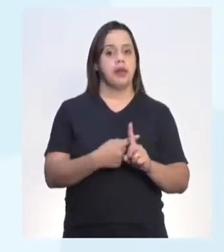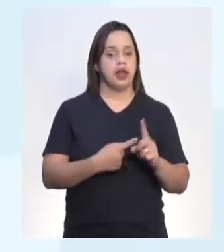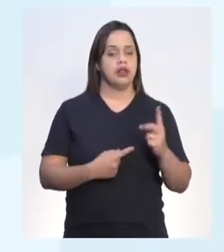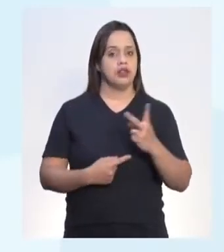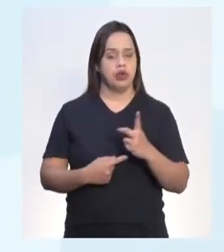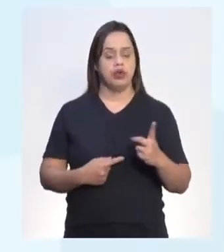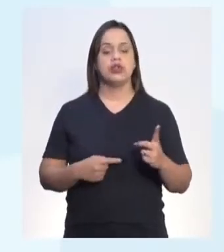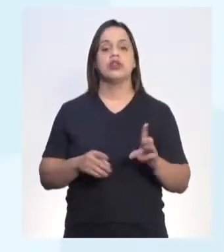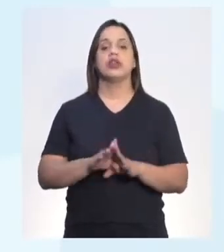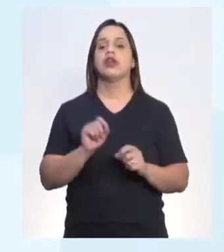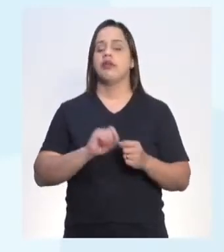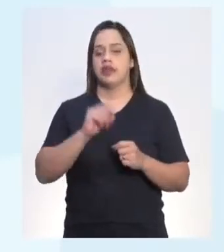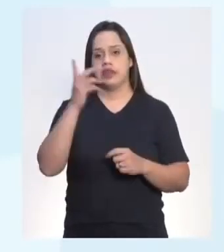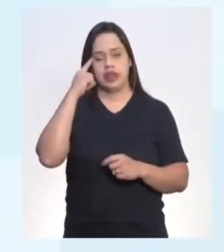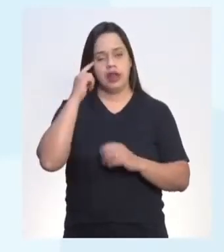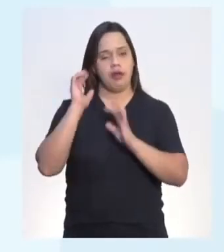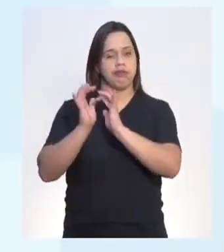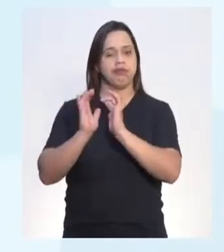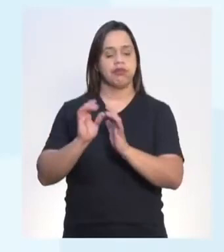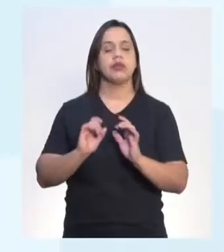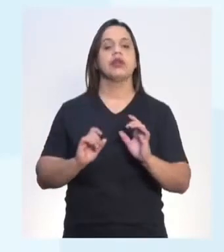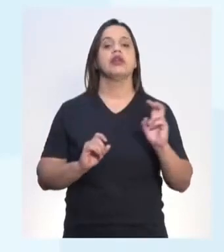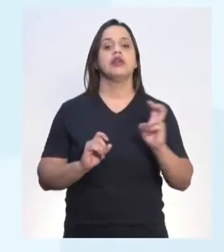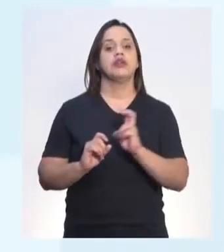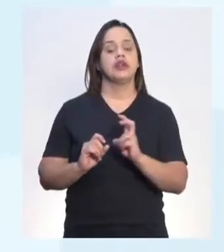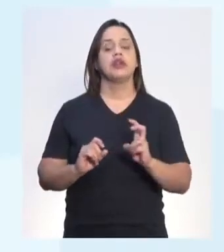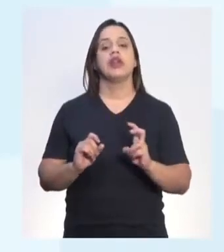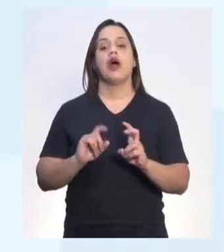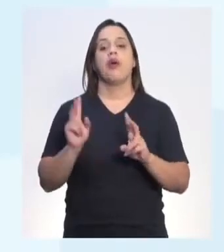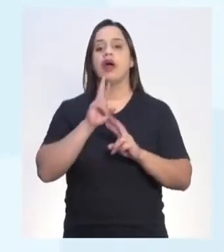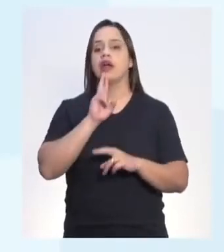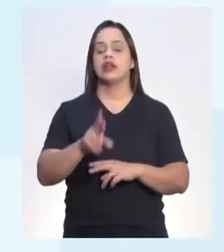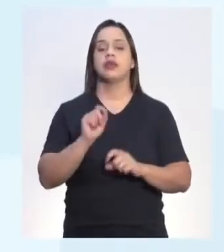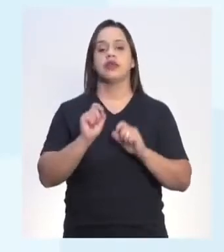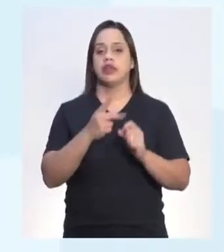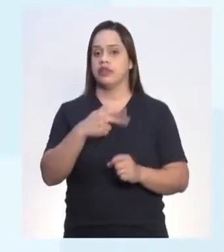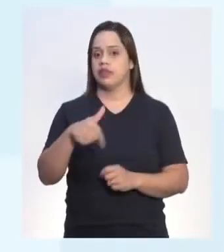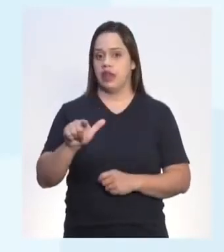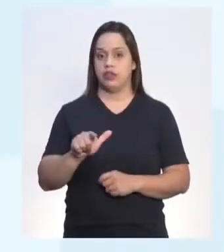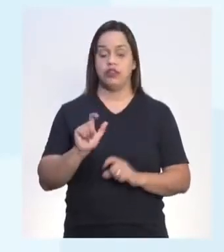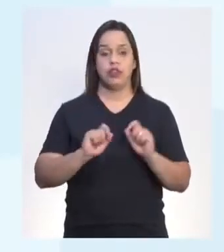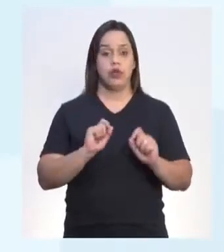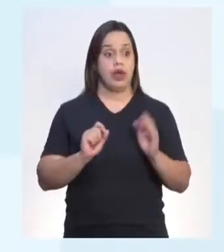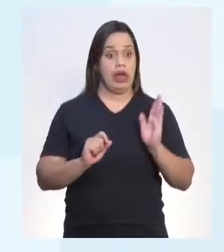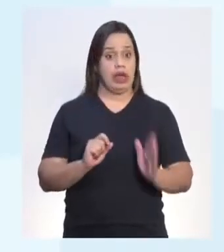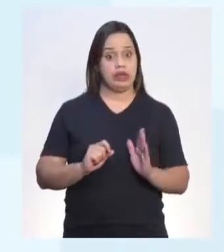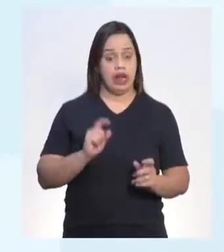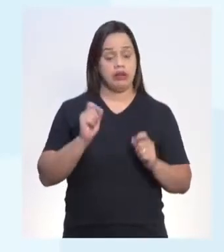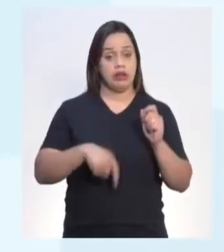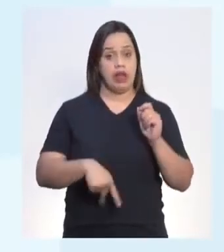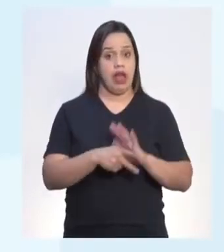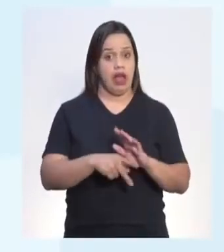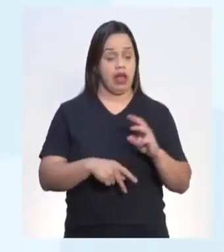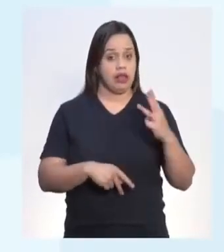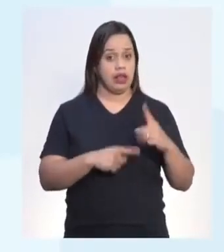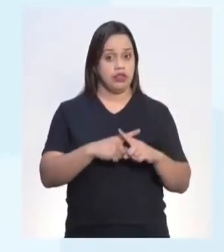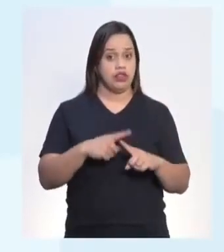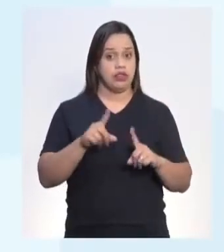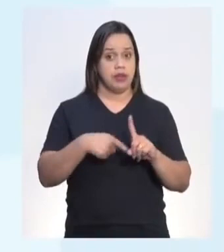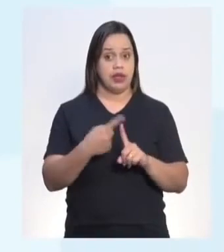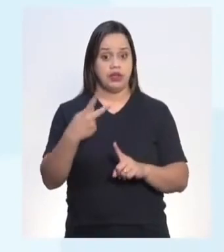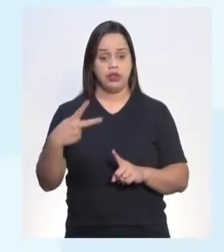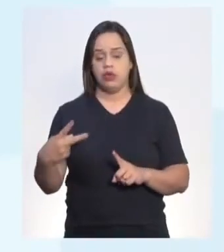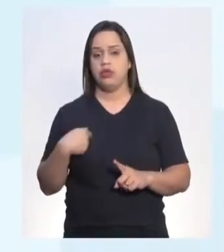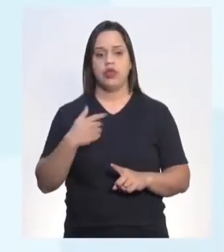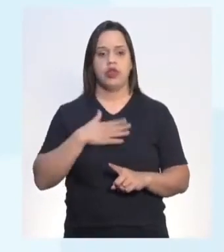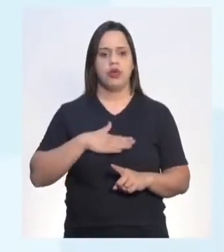10 mais 10 dá 20. E 5 mais 2 dá 7, então dá 27. Por enquanto, este lado, que é o lado 3x mais 12, eu